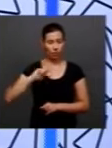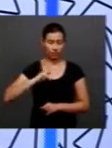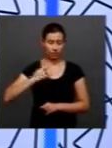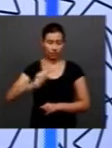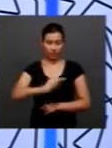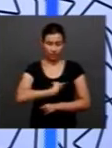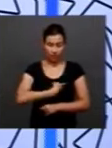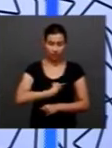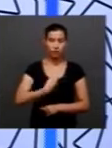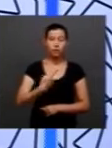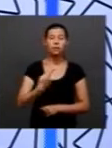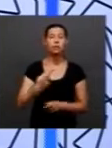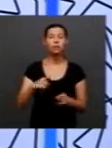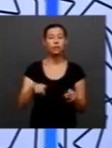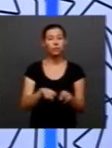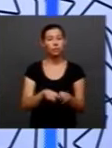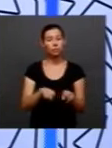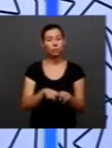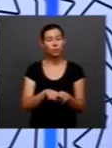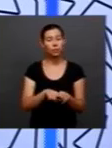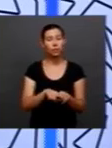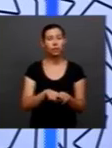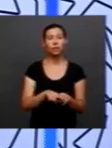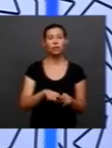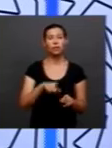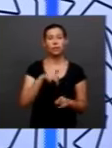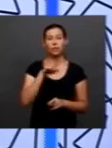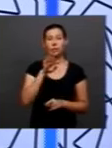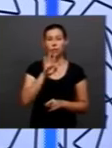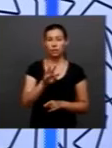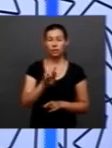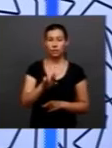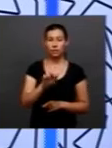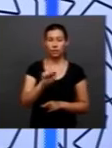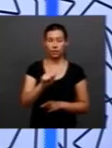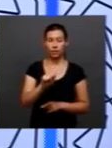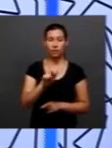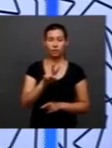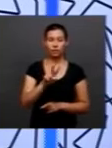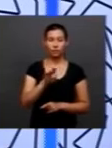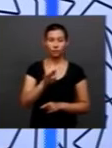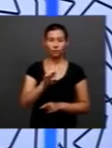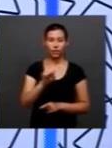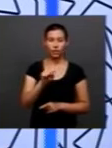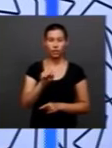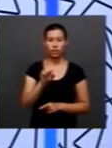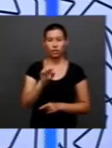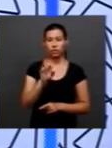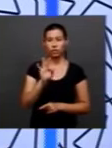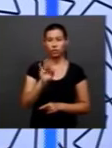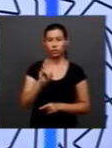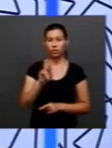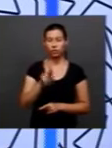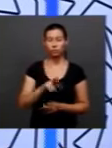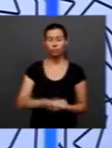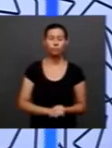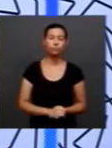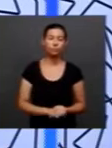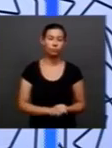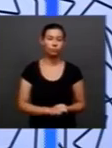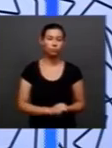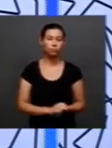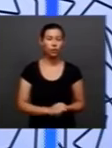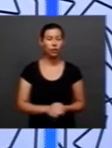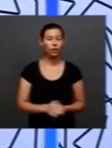a partir de um programa de extensão universitária, e a partir disso a gente começa a identificar uma demanda reprimida para a